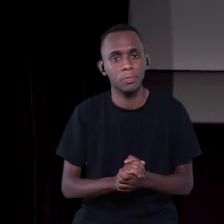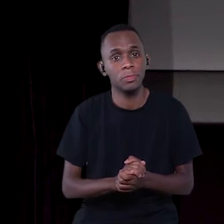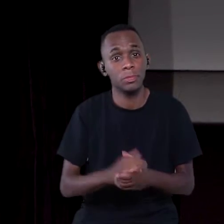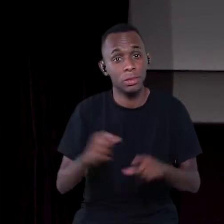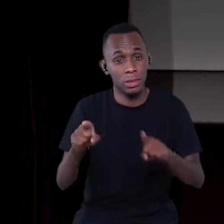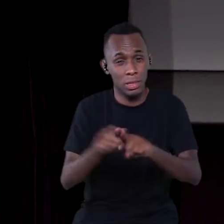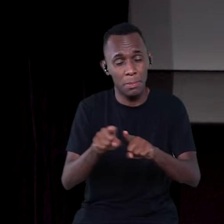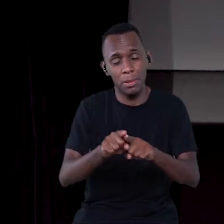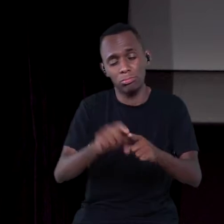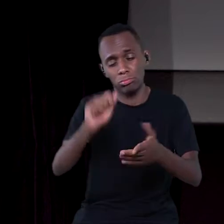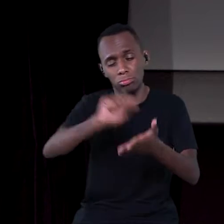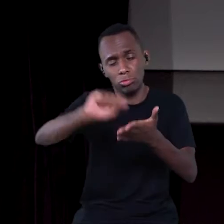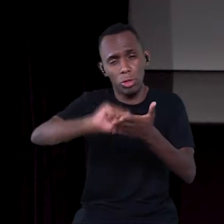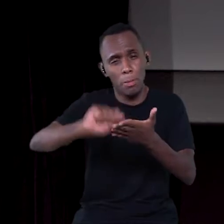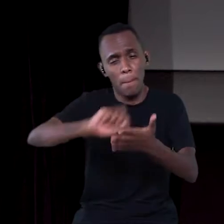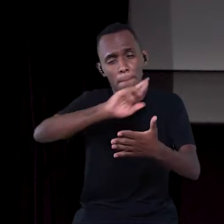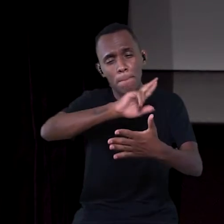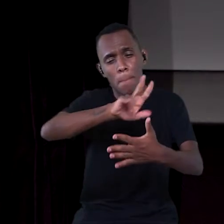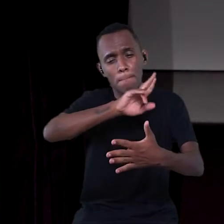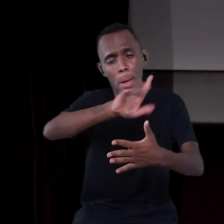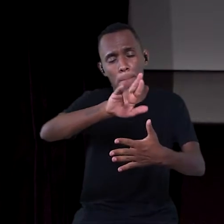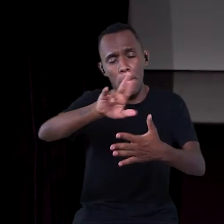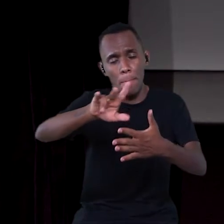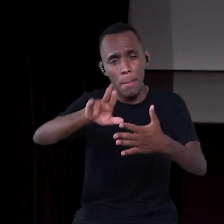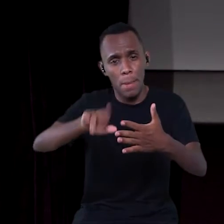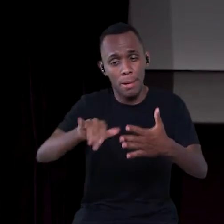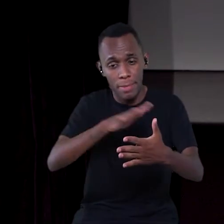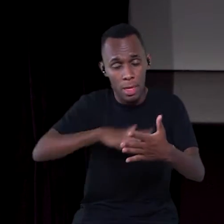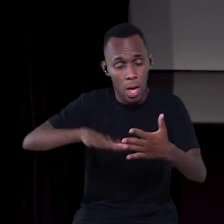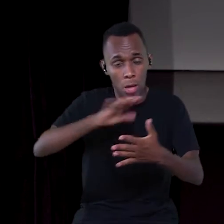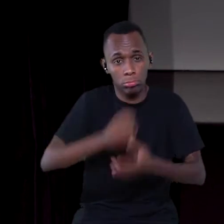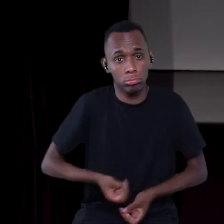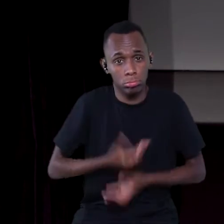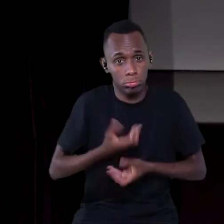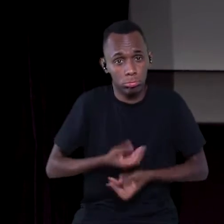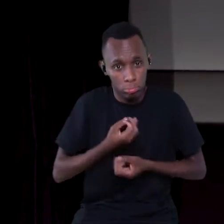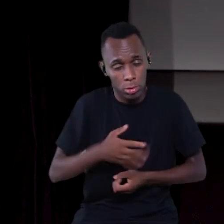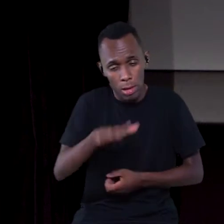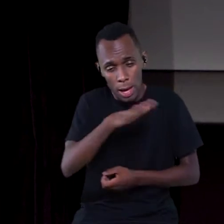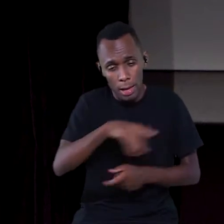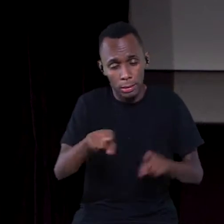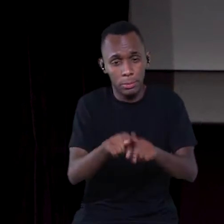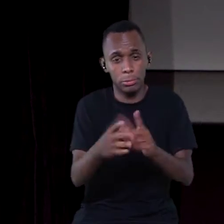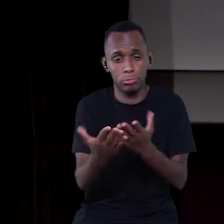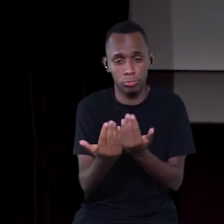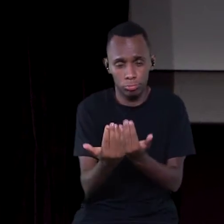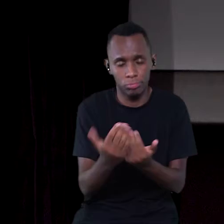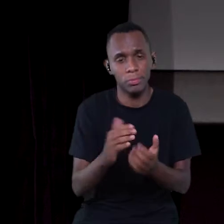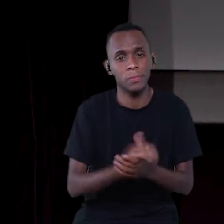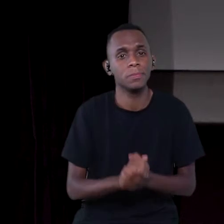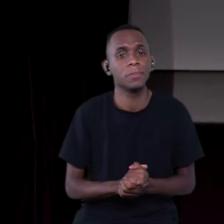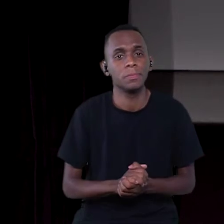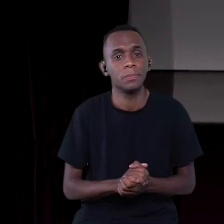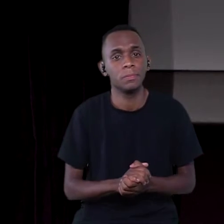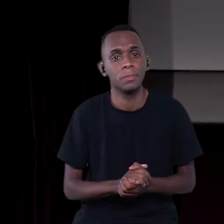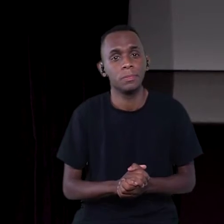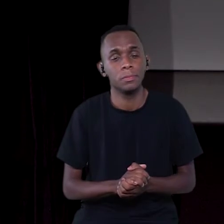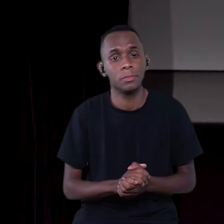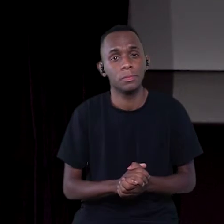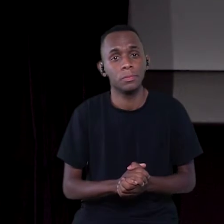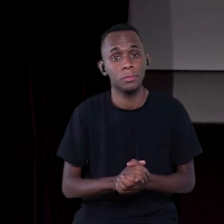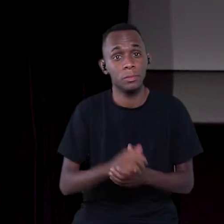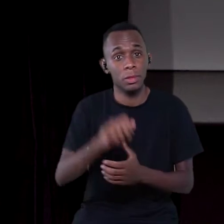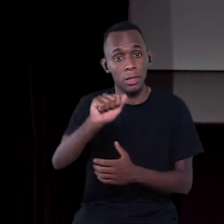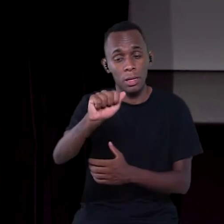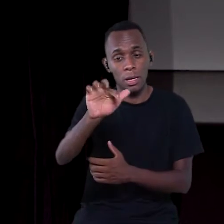É autor ainda de diversos livros de poemas, infanto-juvenis e dezenas de artigos e ensaios.